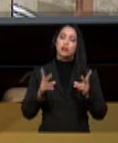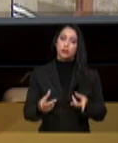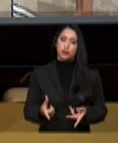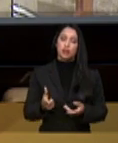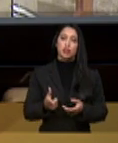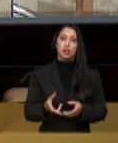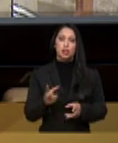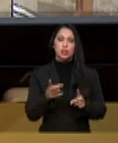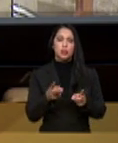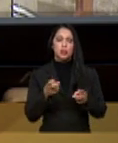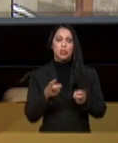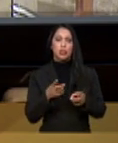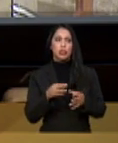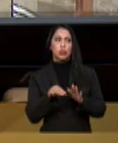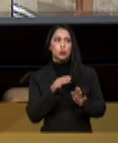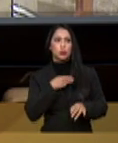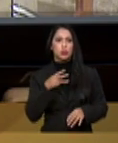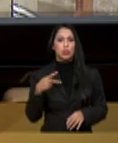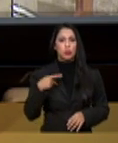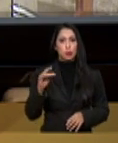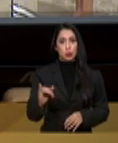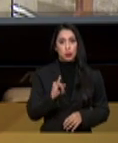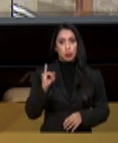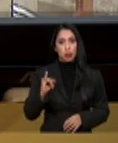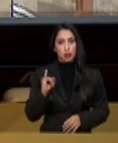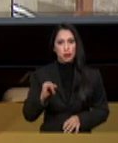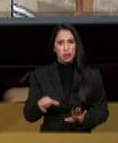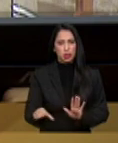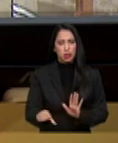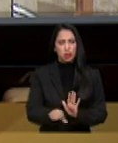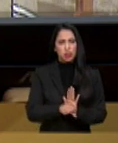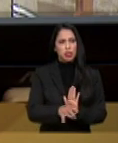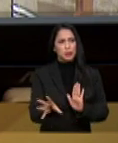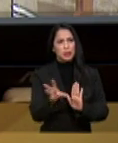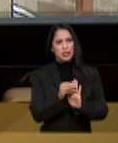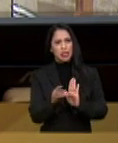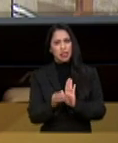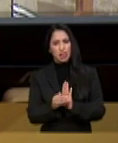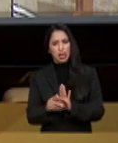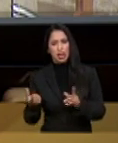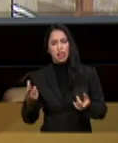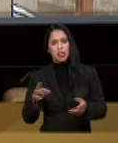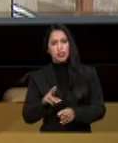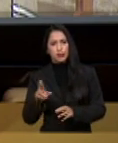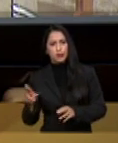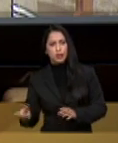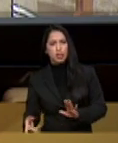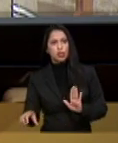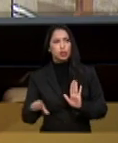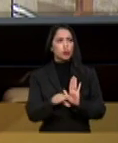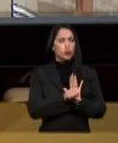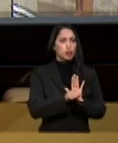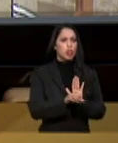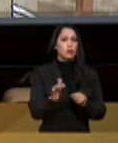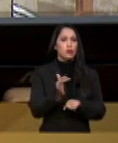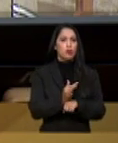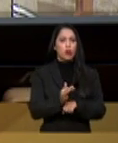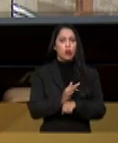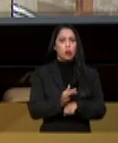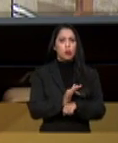parece ao Ministério Público importante entre os crimes materiais e os crimes formais contra a ordem tributária